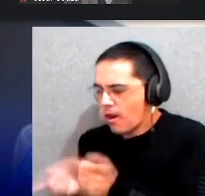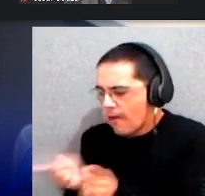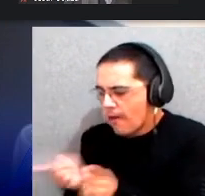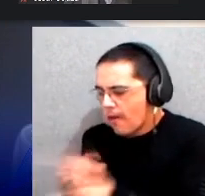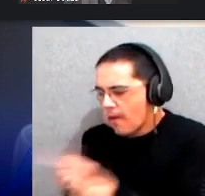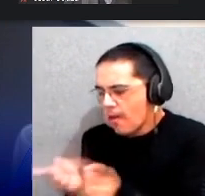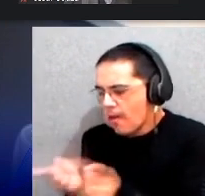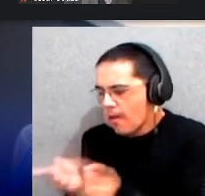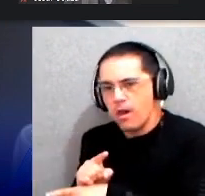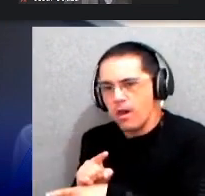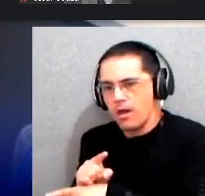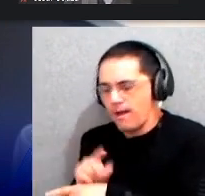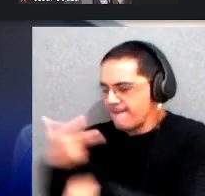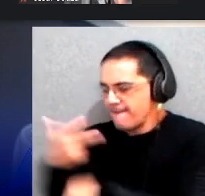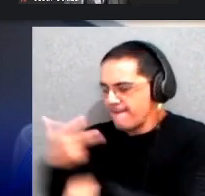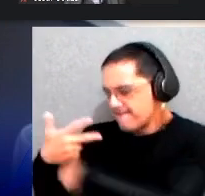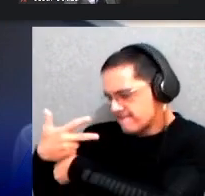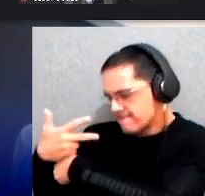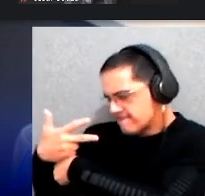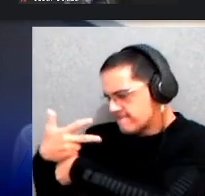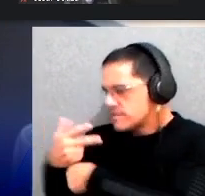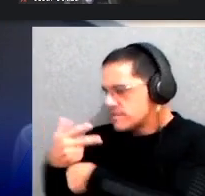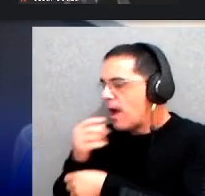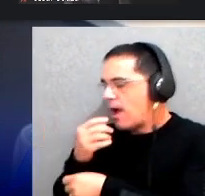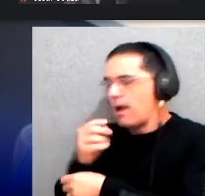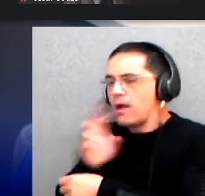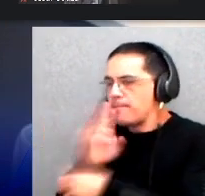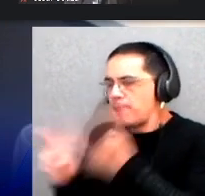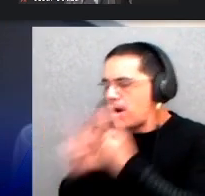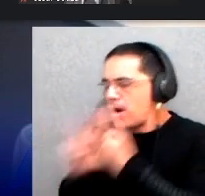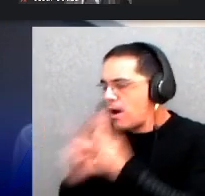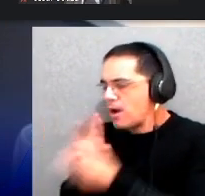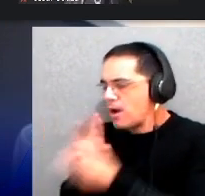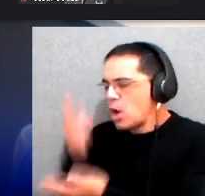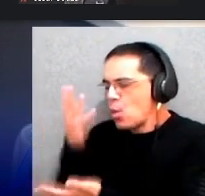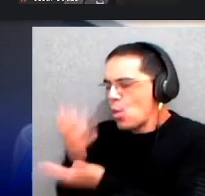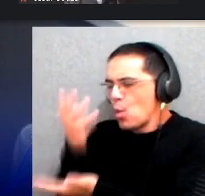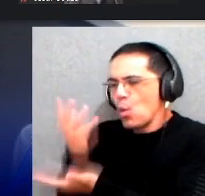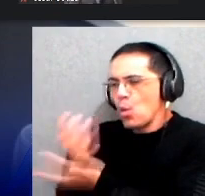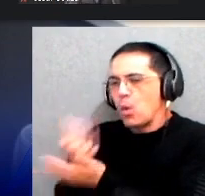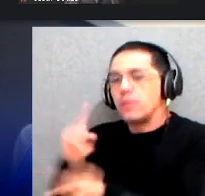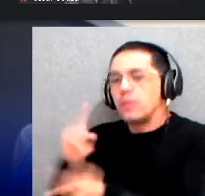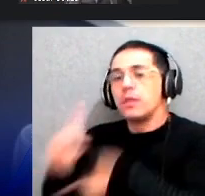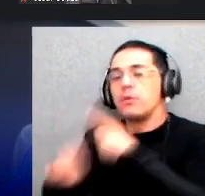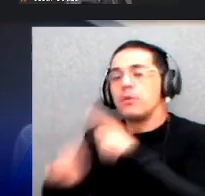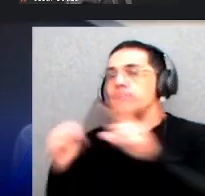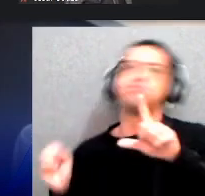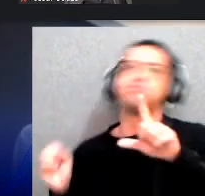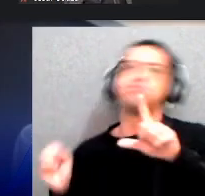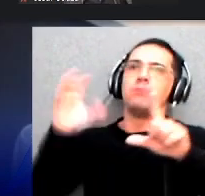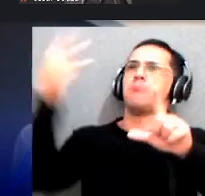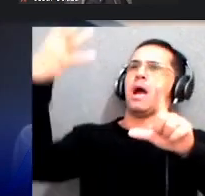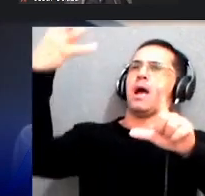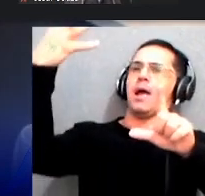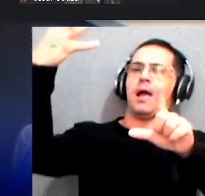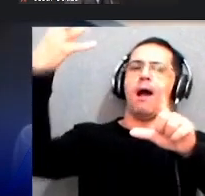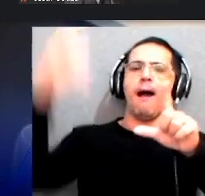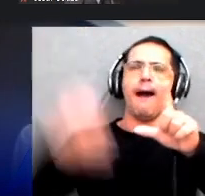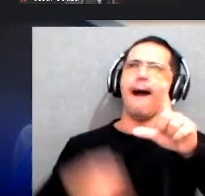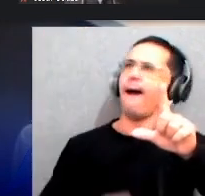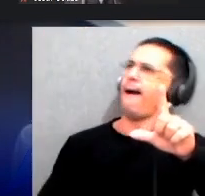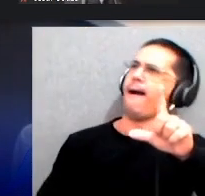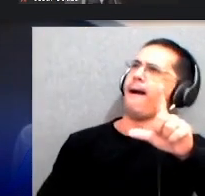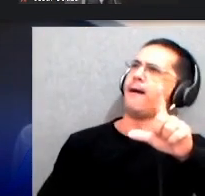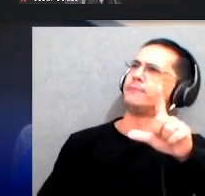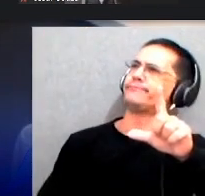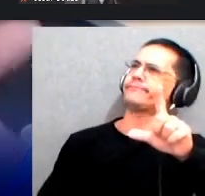Lua. Certo, eu concordo. Mas você concorda que depois que o homem foi à Lua, muitas outras pessoas conseguiram ir e cada